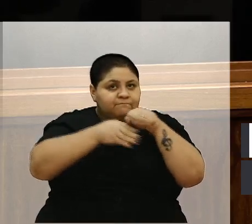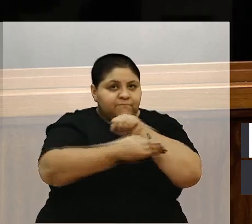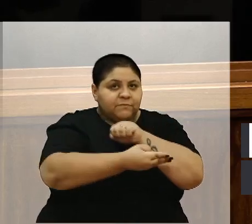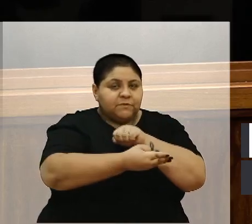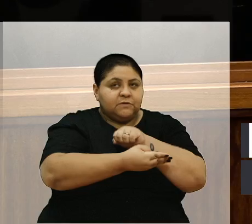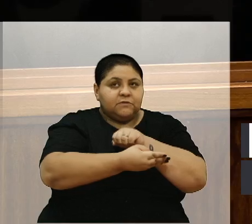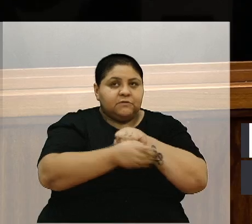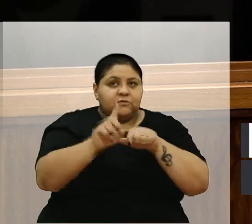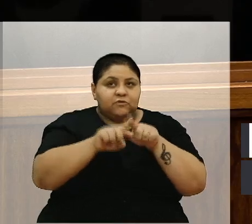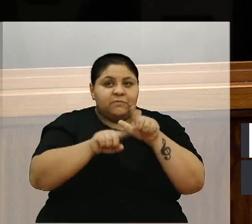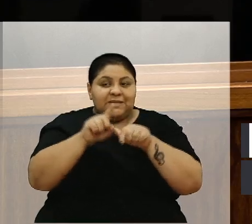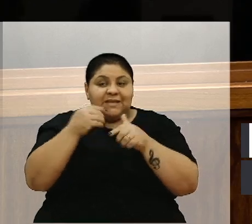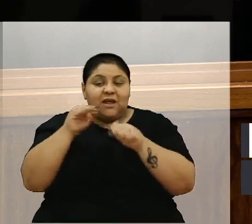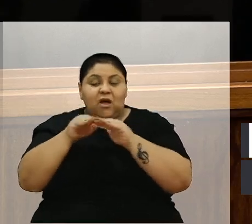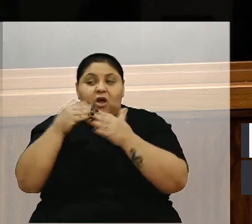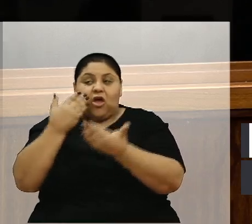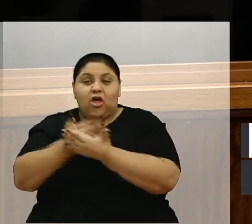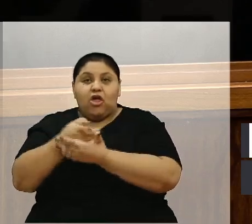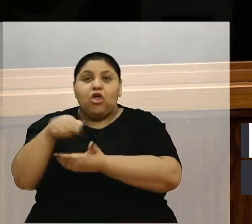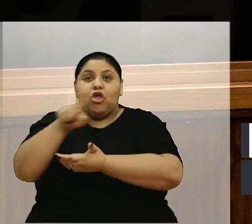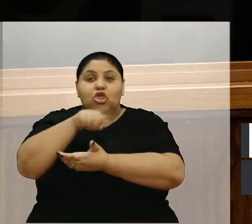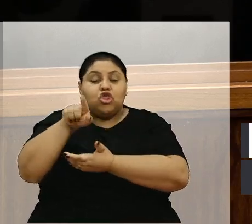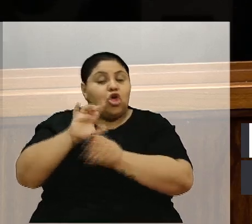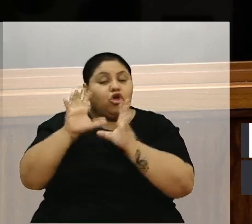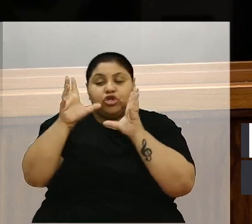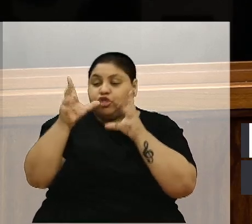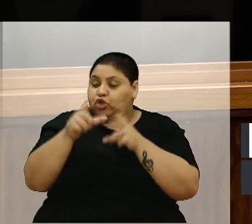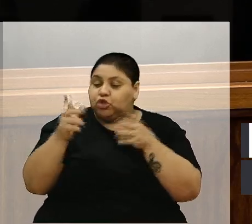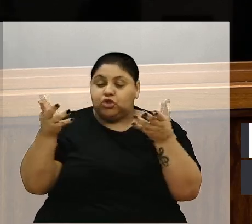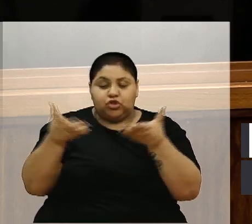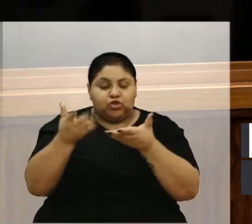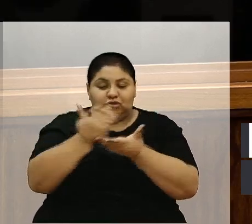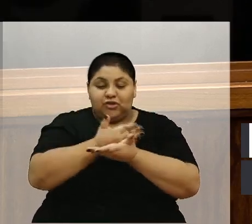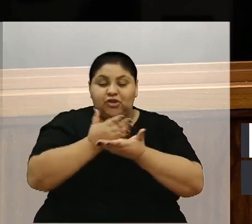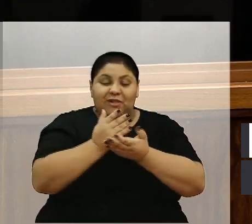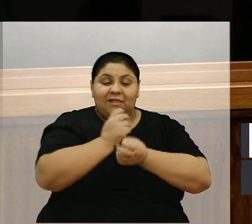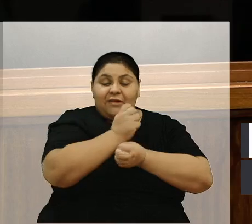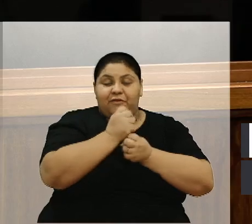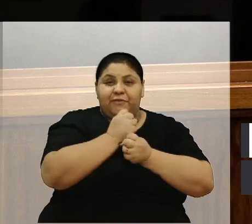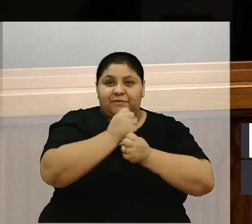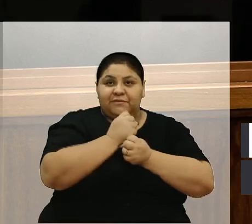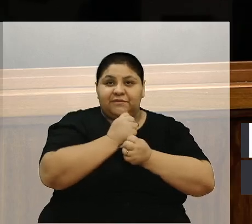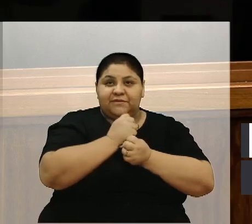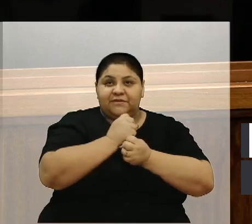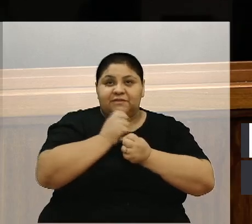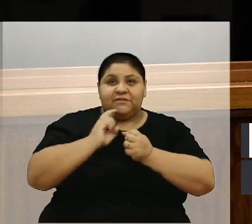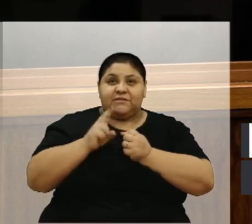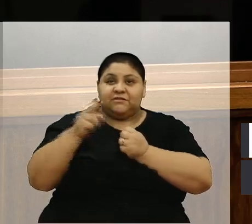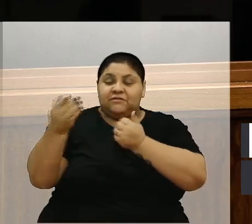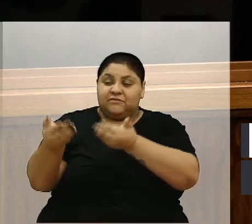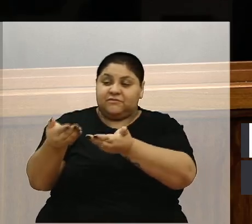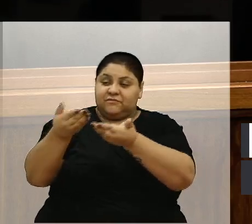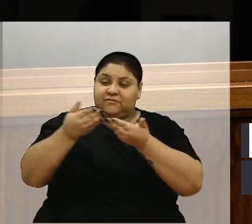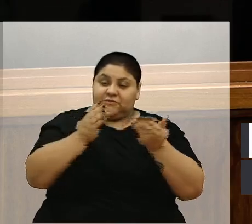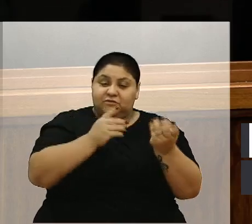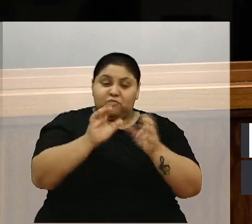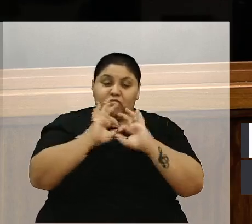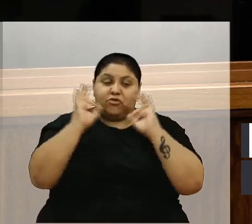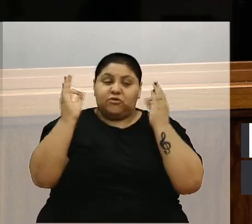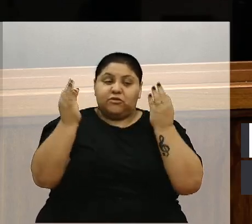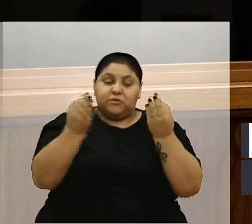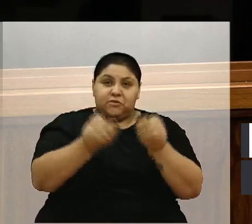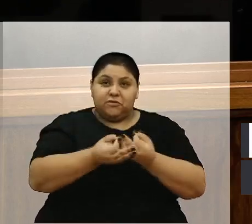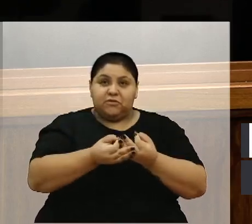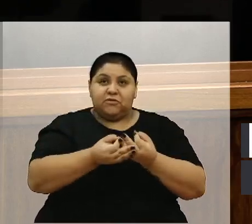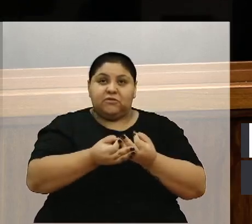escolar. Para declarar voto, porque nós todos agora, no início do ano, a gente sempre recebe muitas famílias